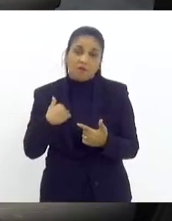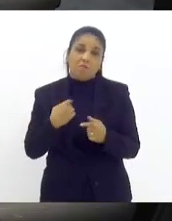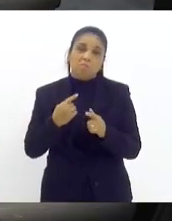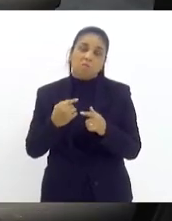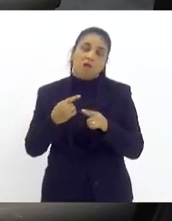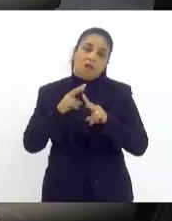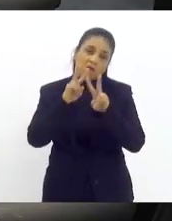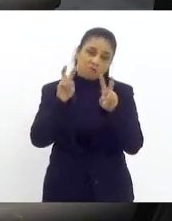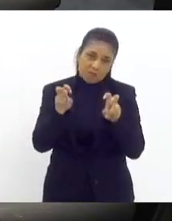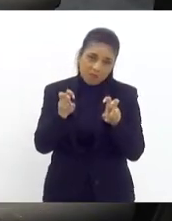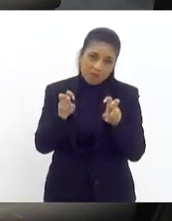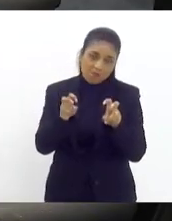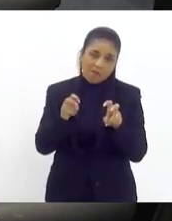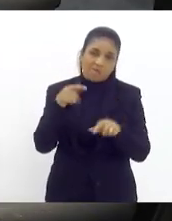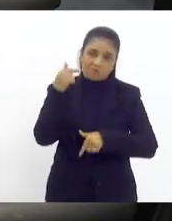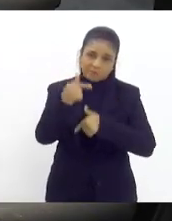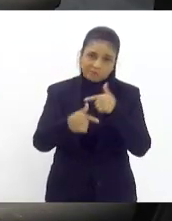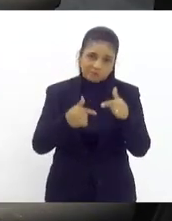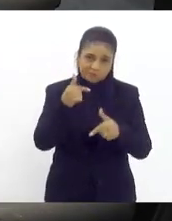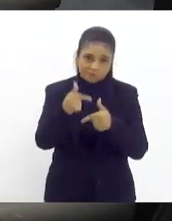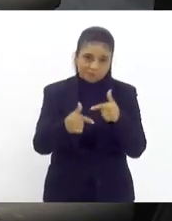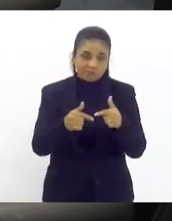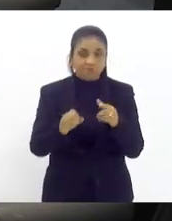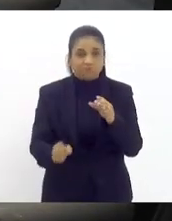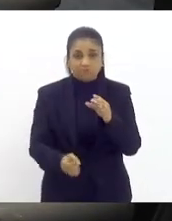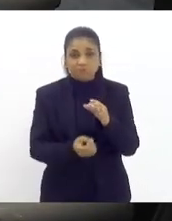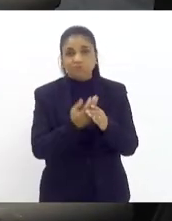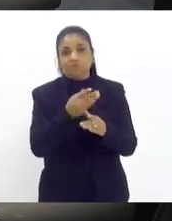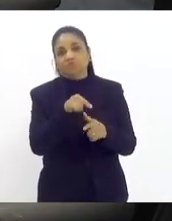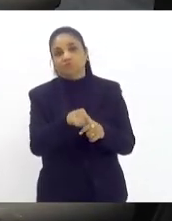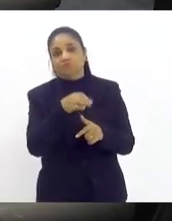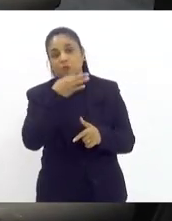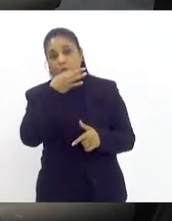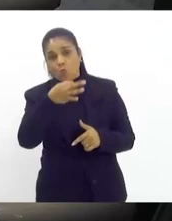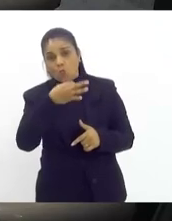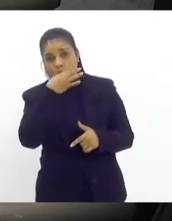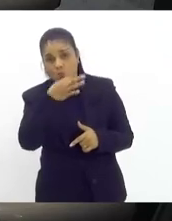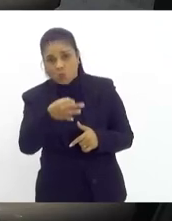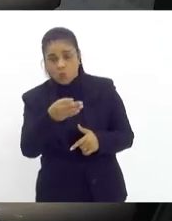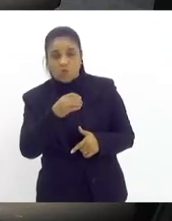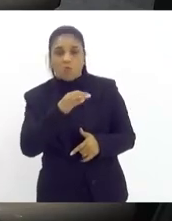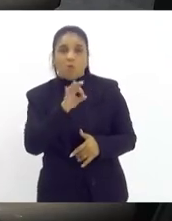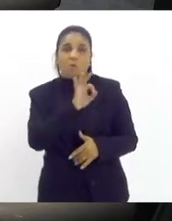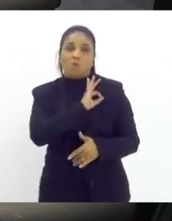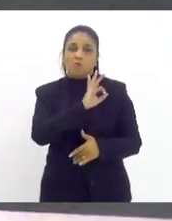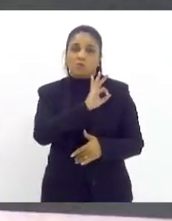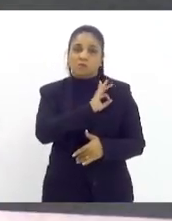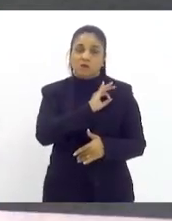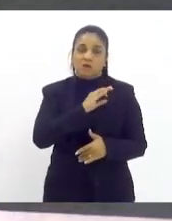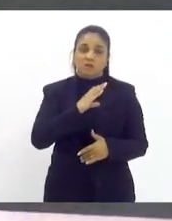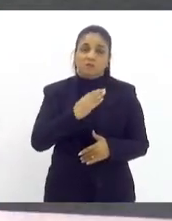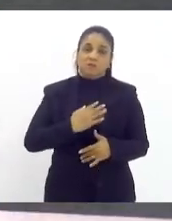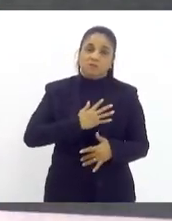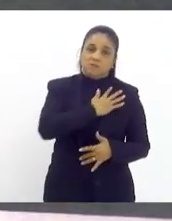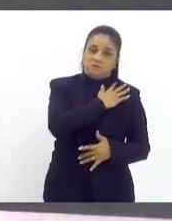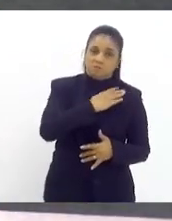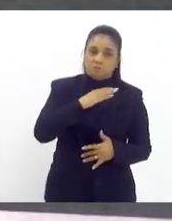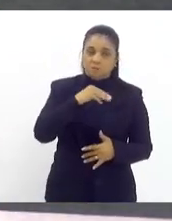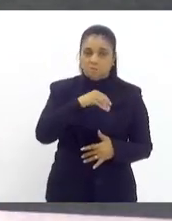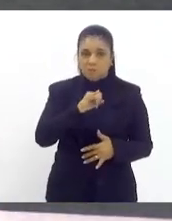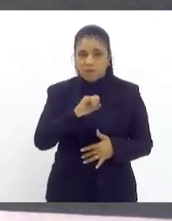que surja exatamente dos policiais civis e militares que atuam na área